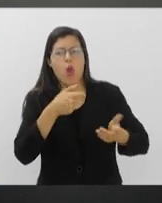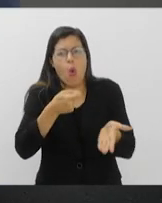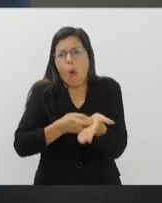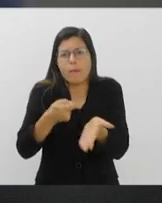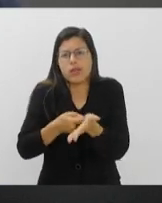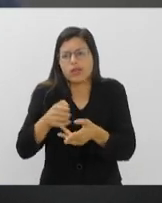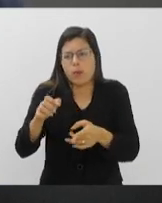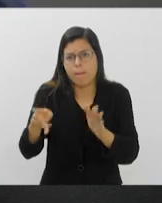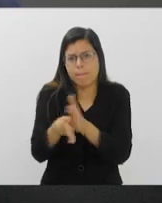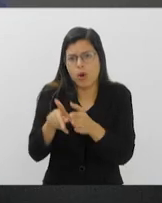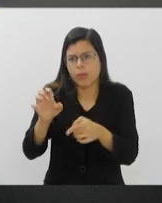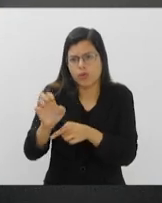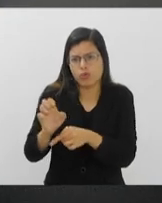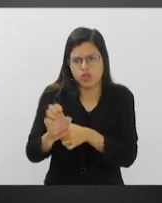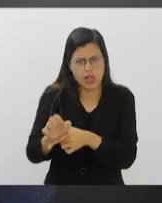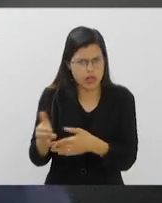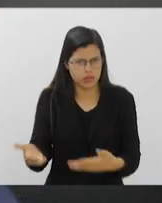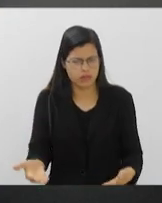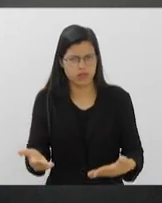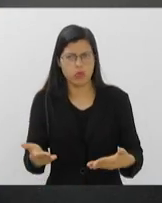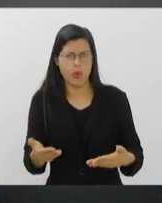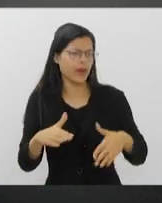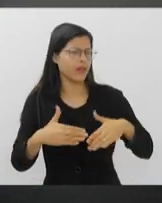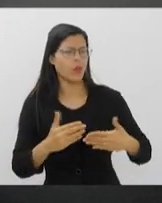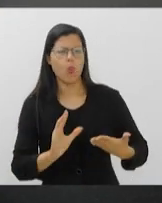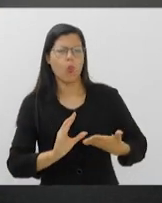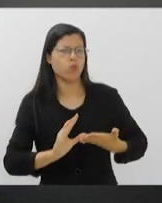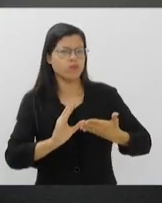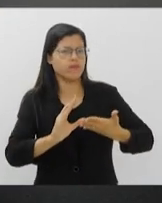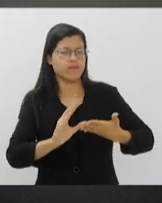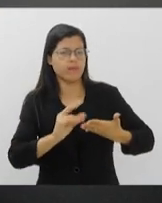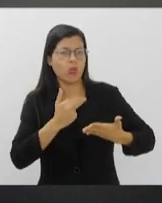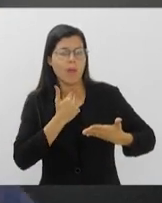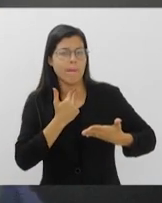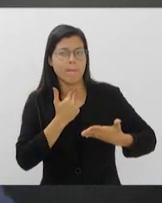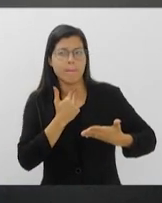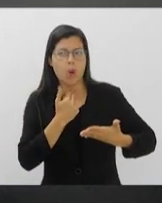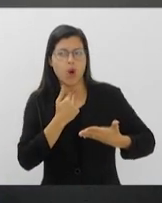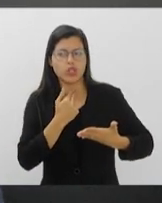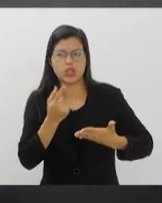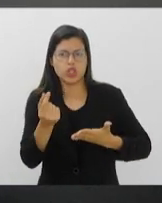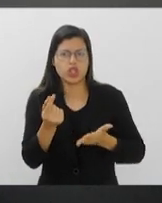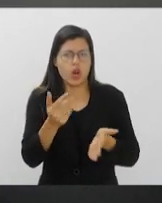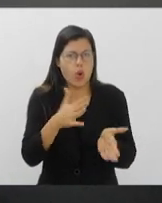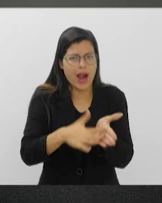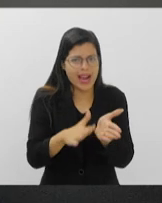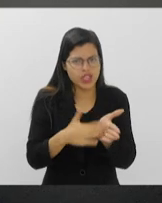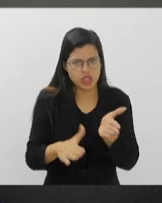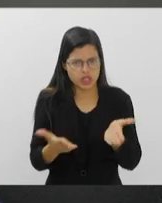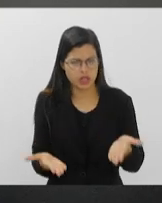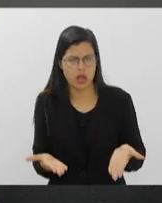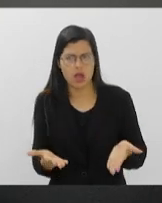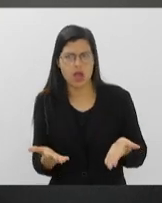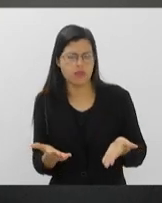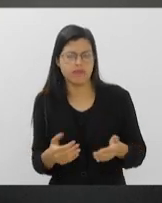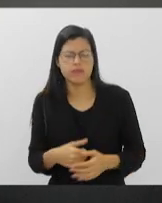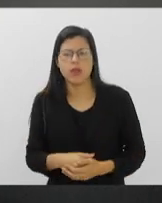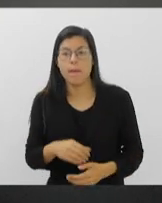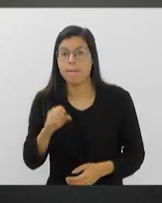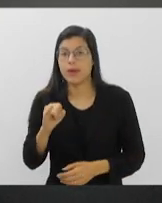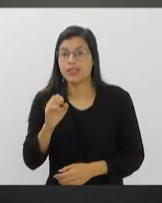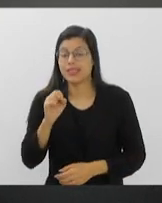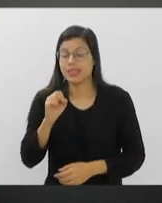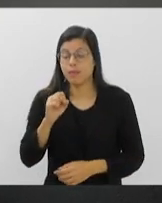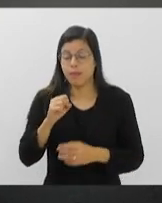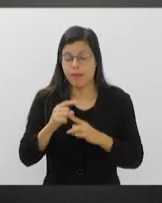estado estado lado senso né então o conselho não tem que botar dinheiro nisso só tem que atuar só que se a gente for olhar Qualquer